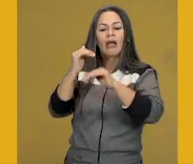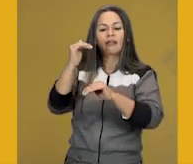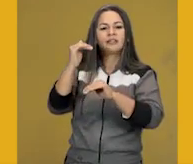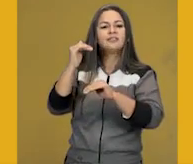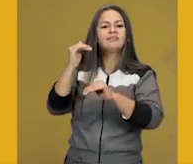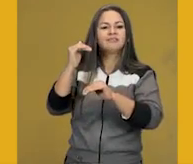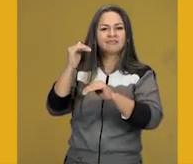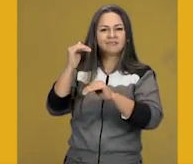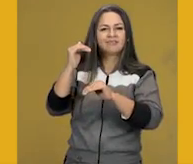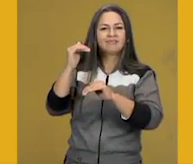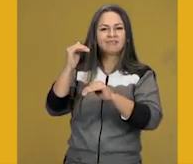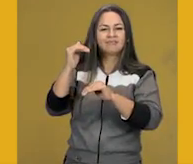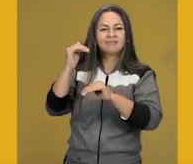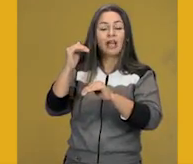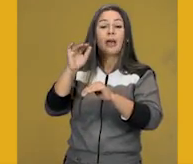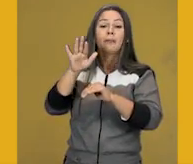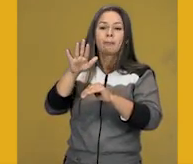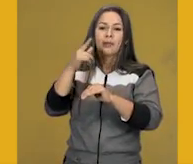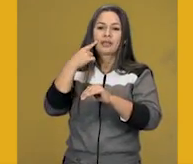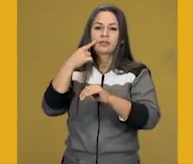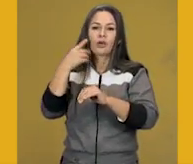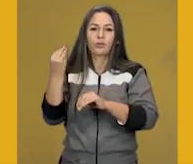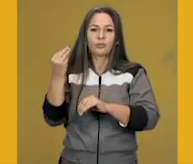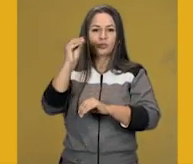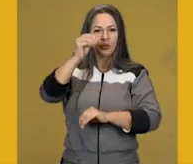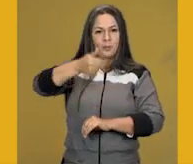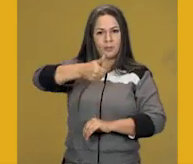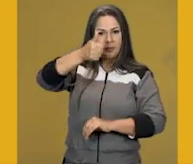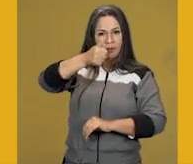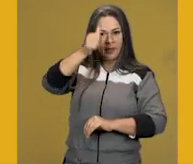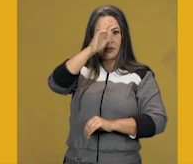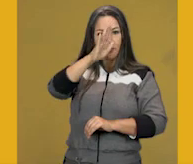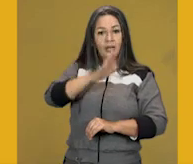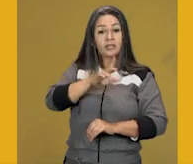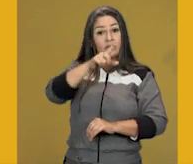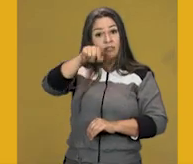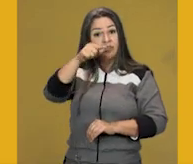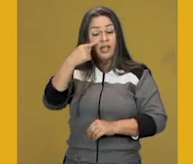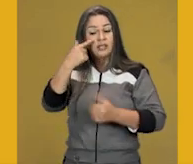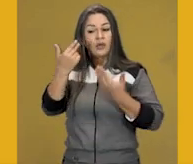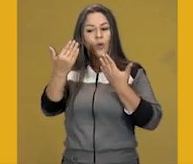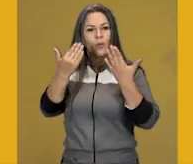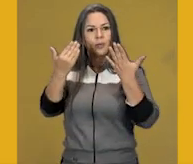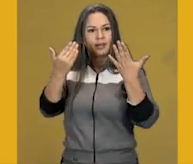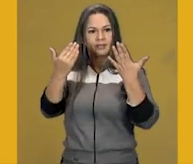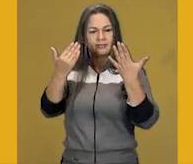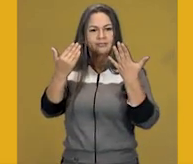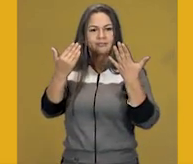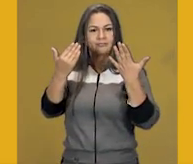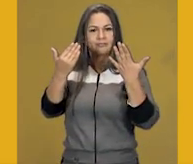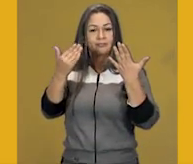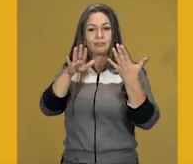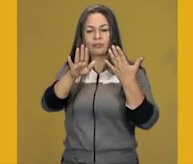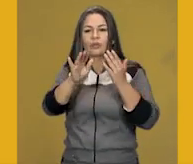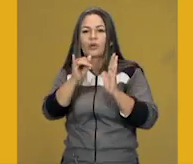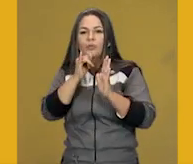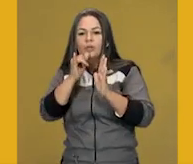novamente, eu coloquei o Brasil aqui como referência. Esse índice ele vai de 0 a